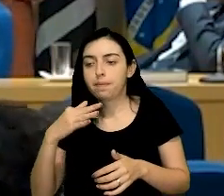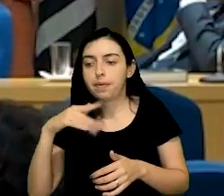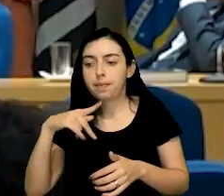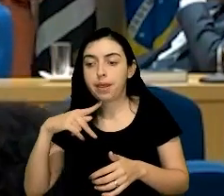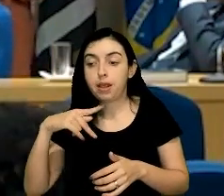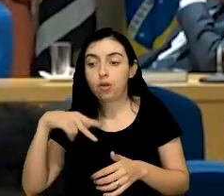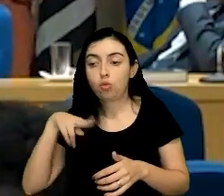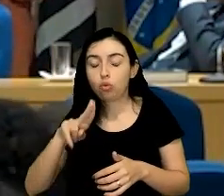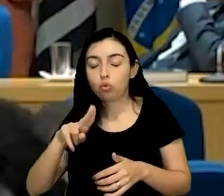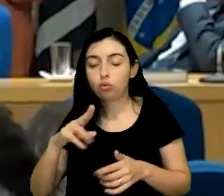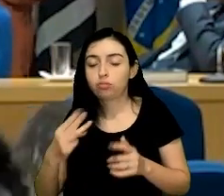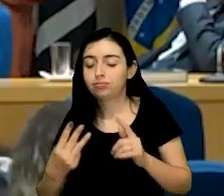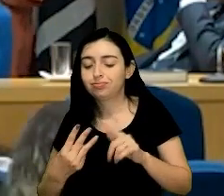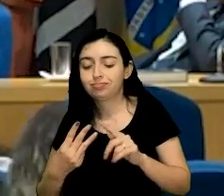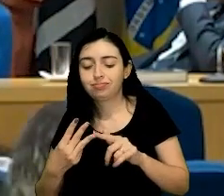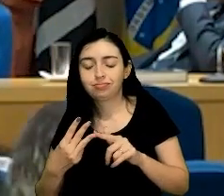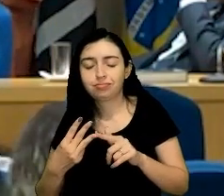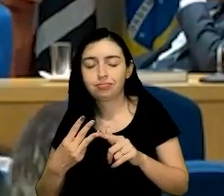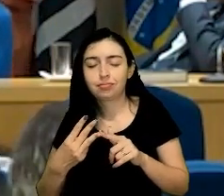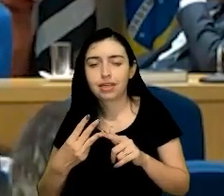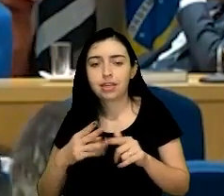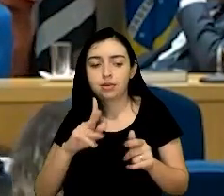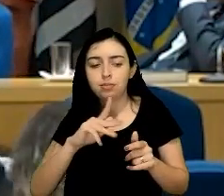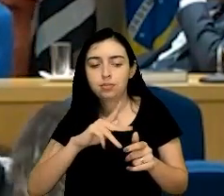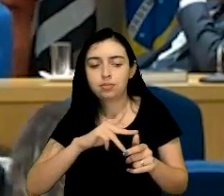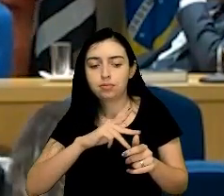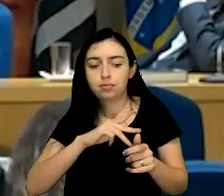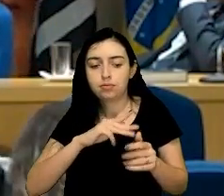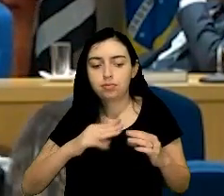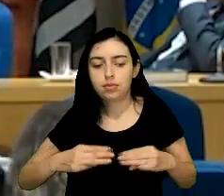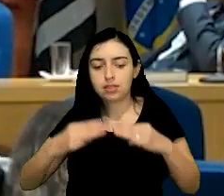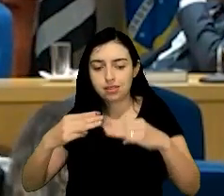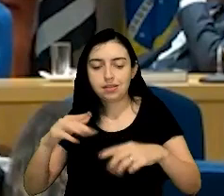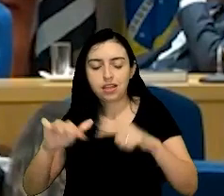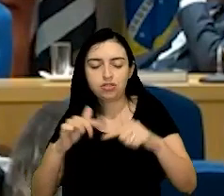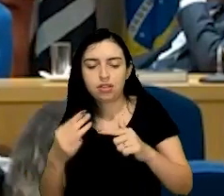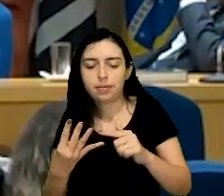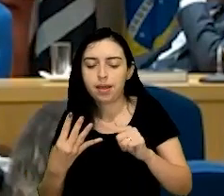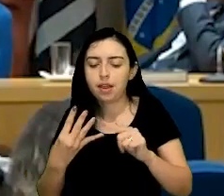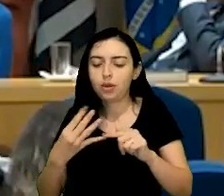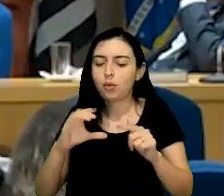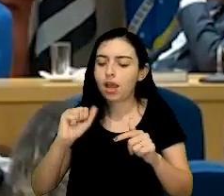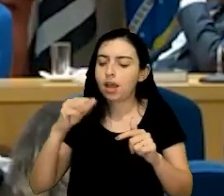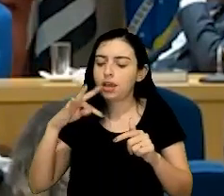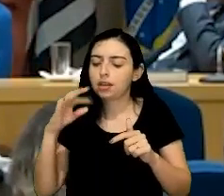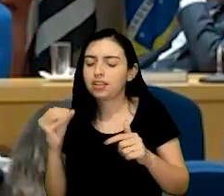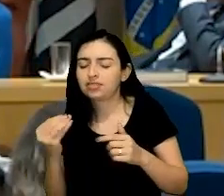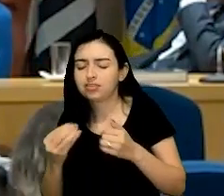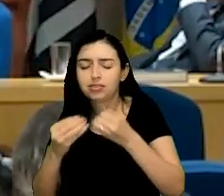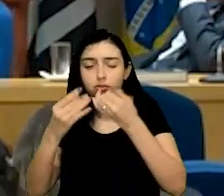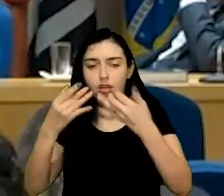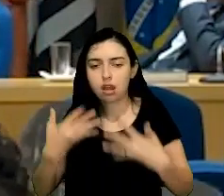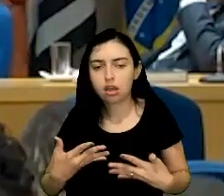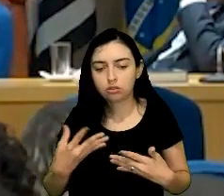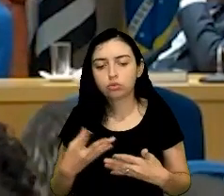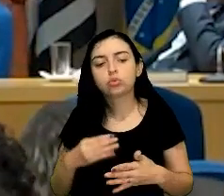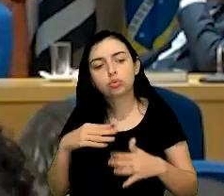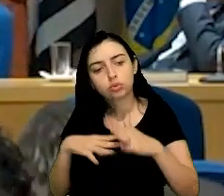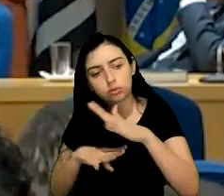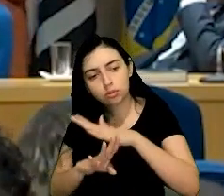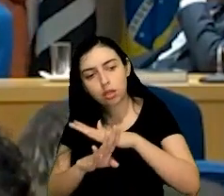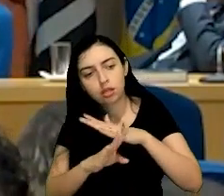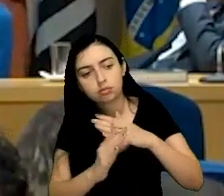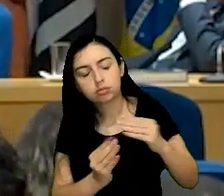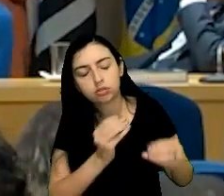a Caritas, todas elas, e depois em alguns municípios onde esses migrantes foram interiorizados e os desafios que